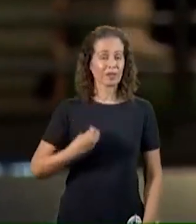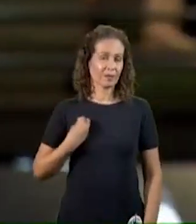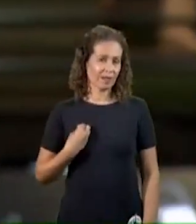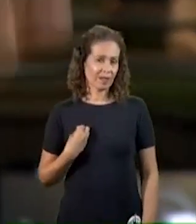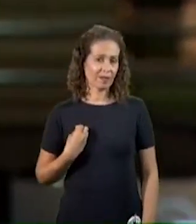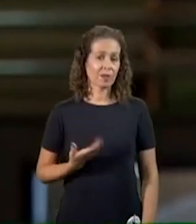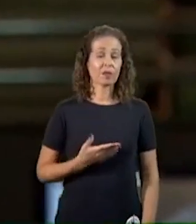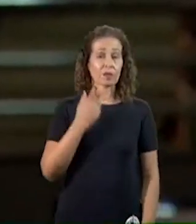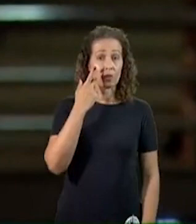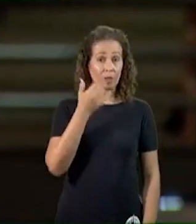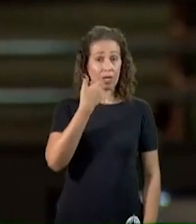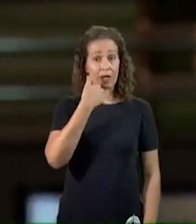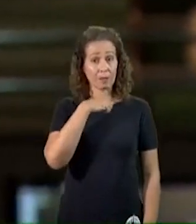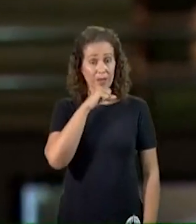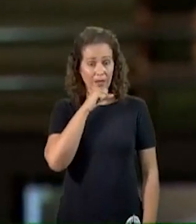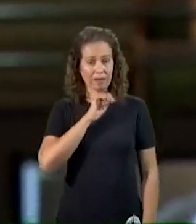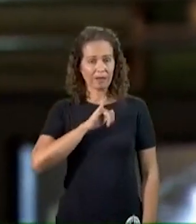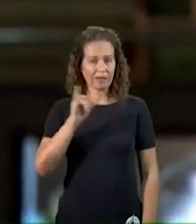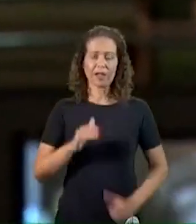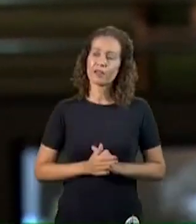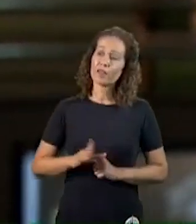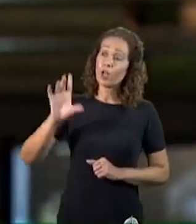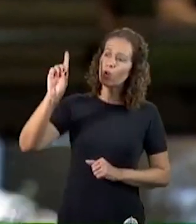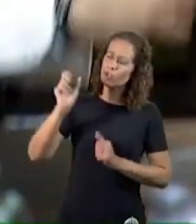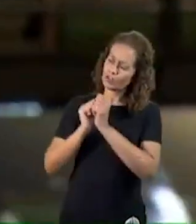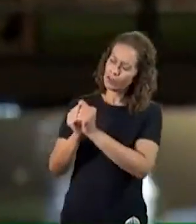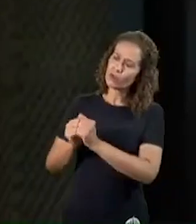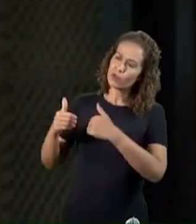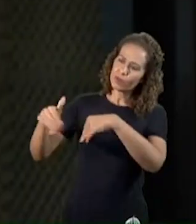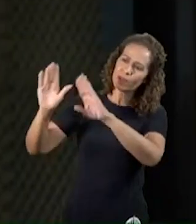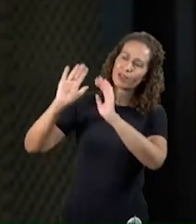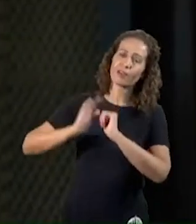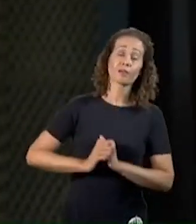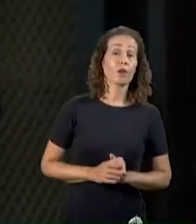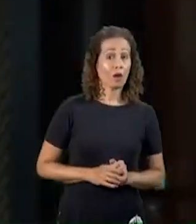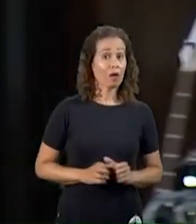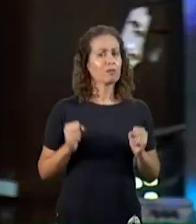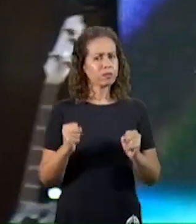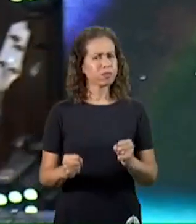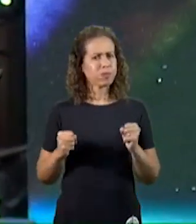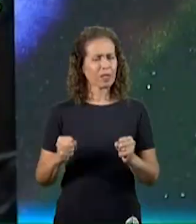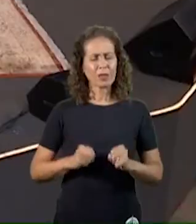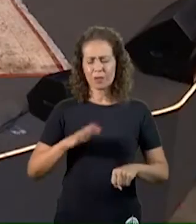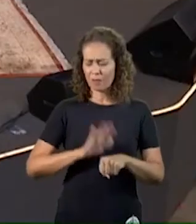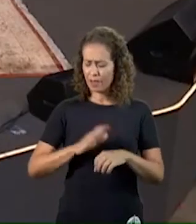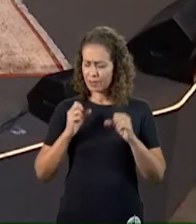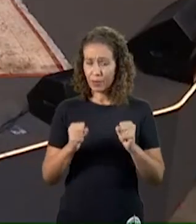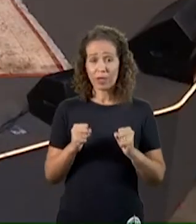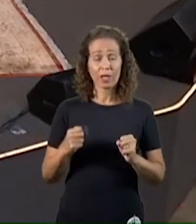fala assim, vá com Deus, menino, tem mais poder do que um monte de gente no manto assim, ó.